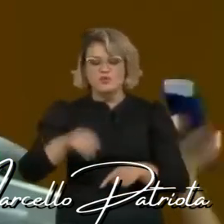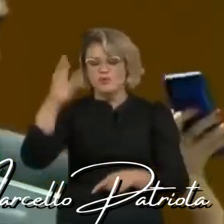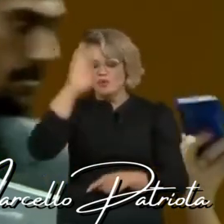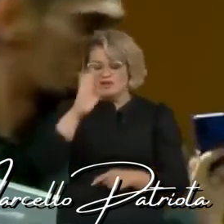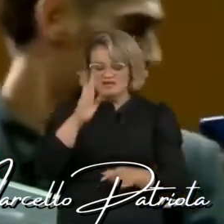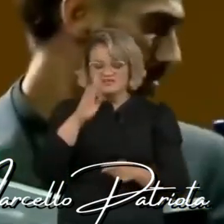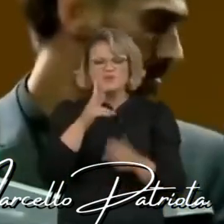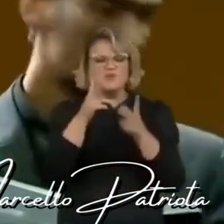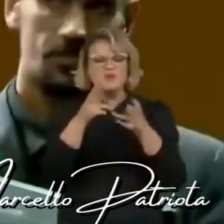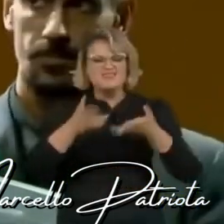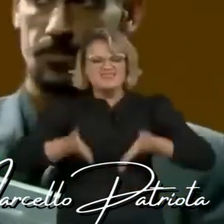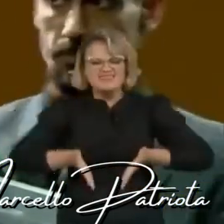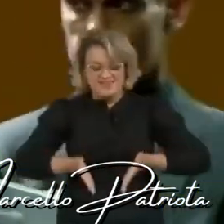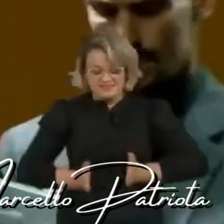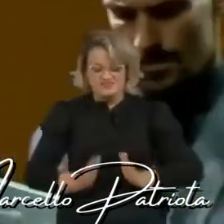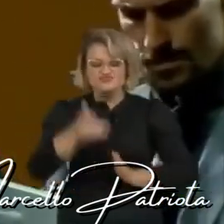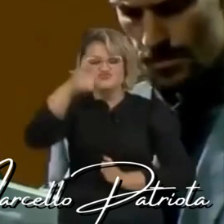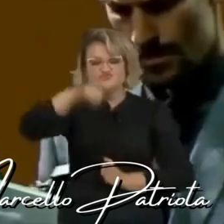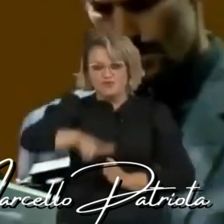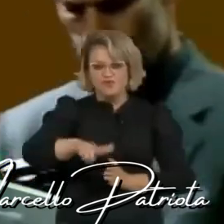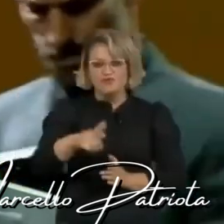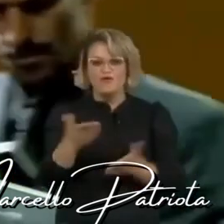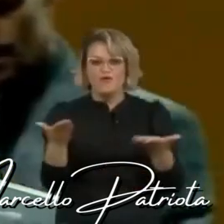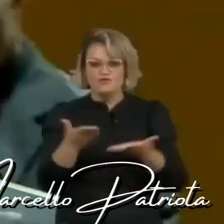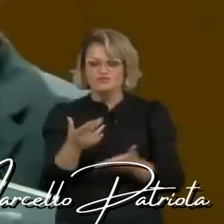Brasil renasceu hoje em